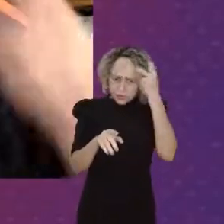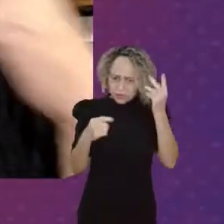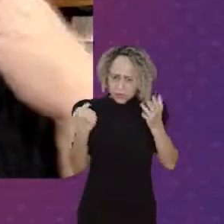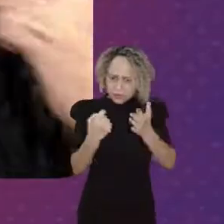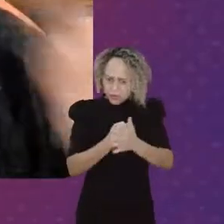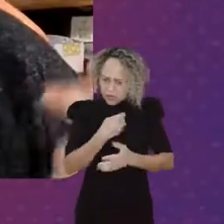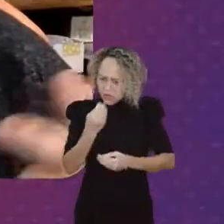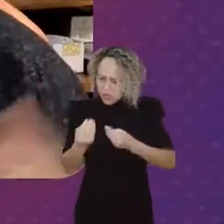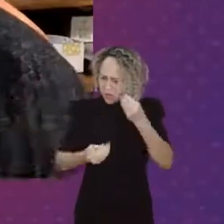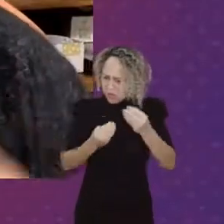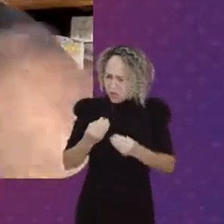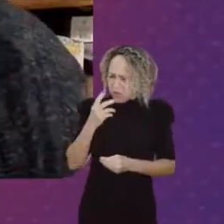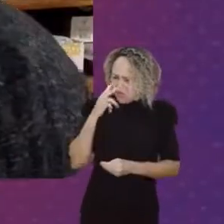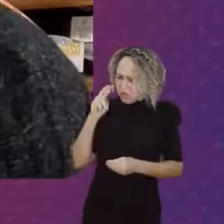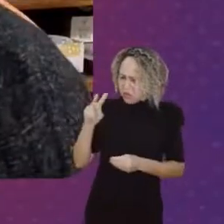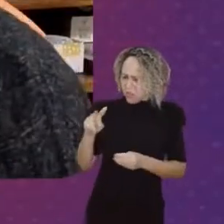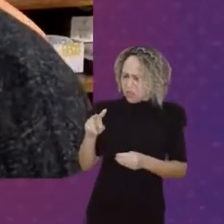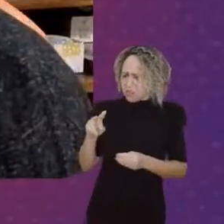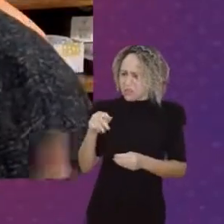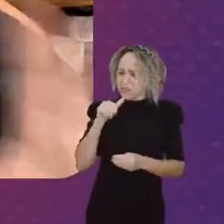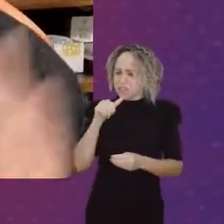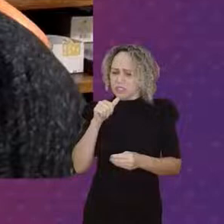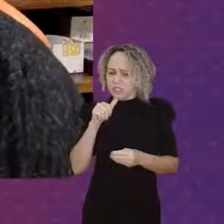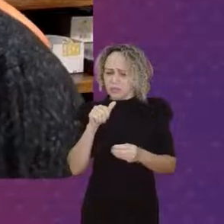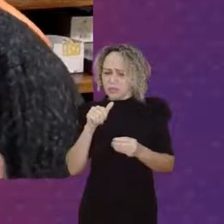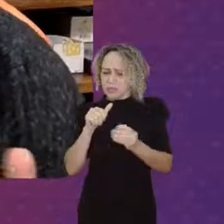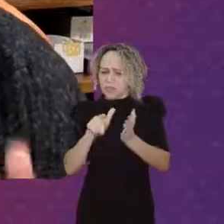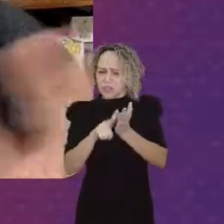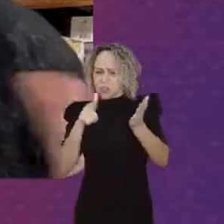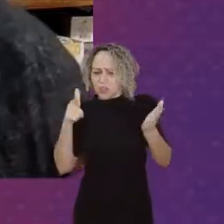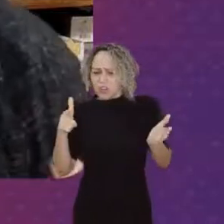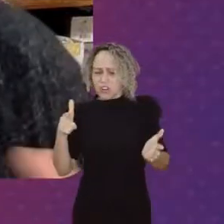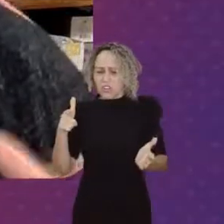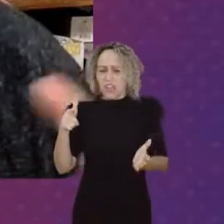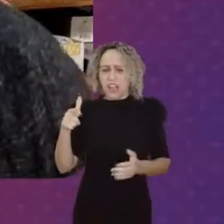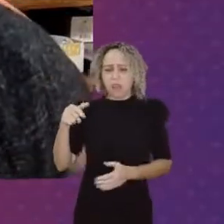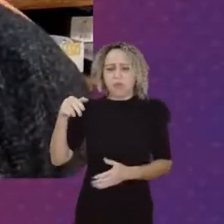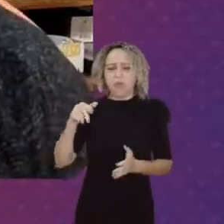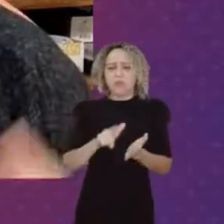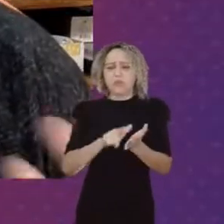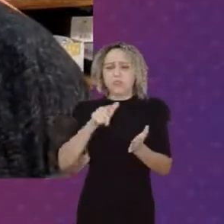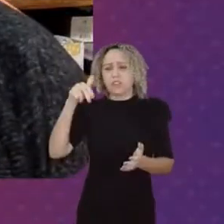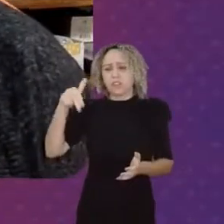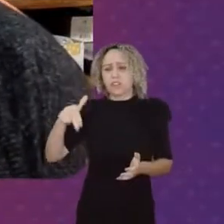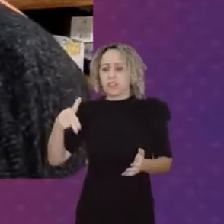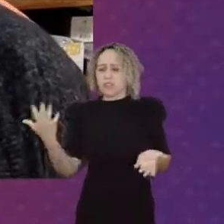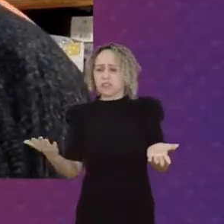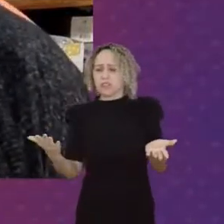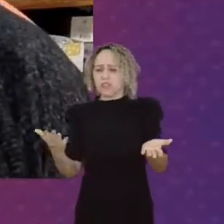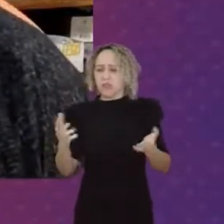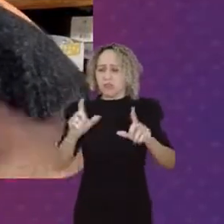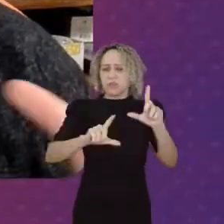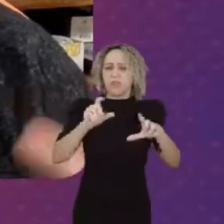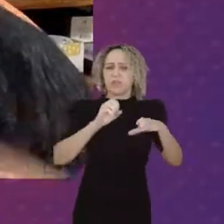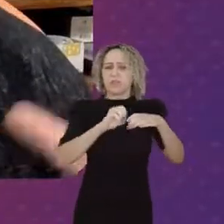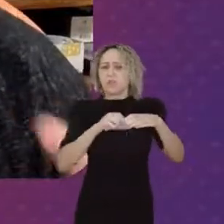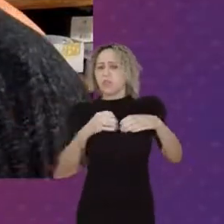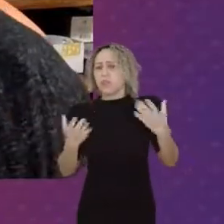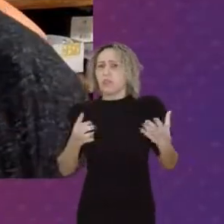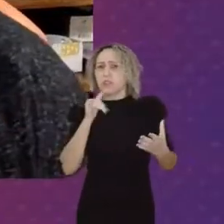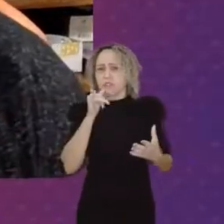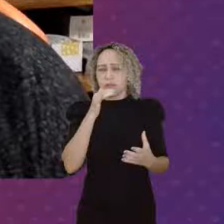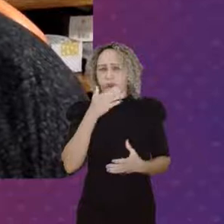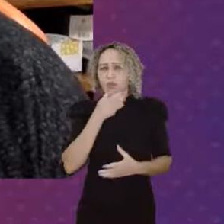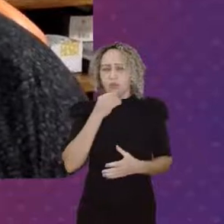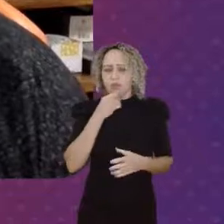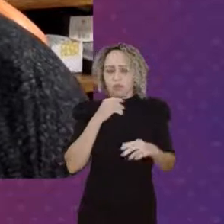Nacional? Porque tem essa ideia desse estereótipo da profissão, como todas têm. No jornalismo, o estereótipo é o jornalista da bancada, né? Aquele que vai estar